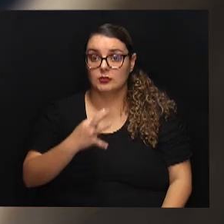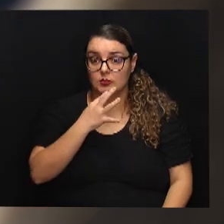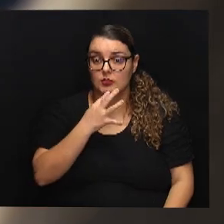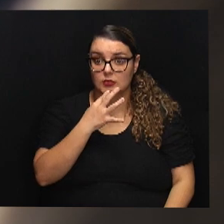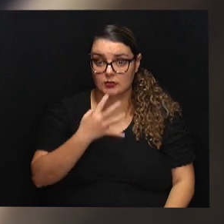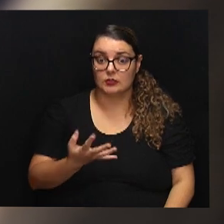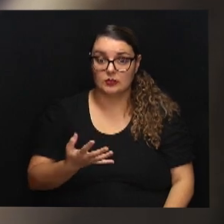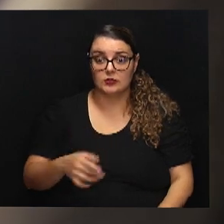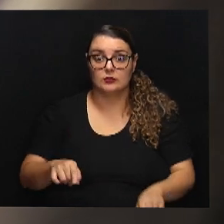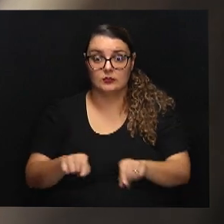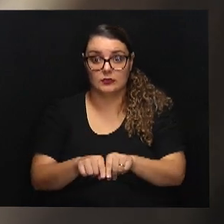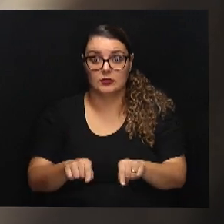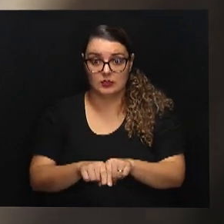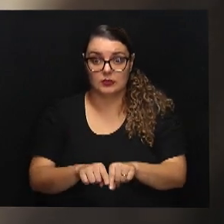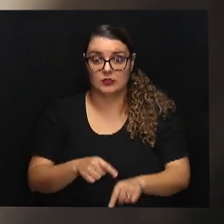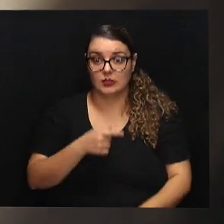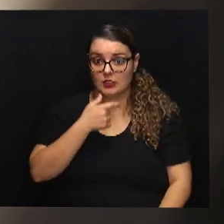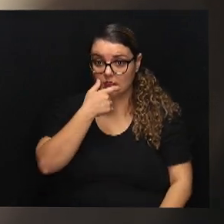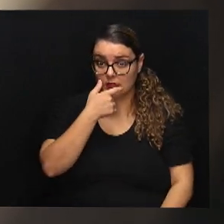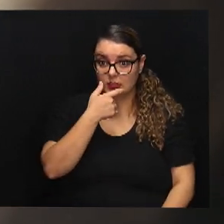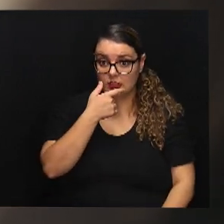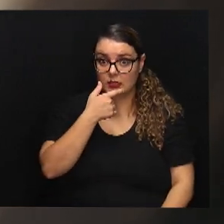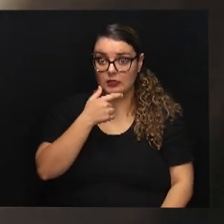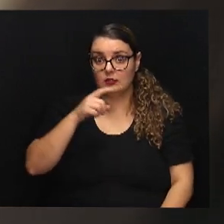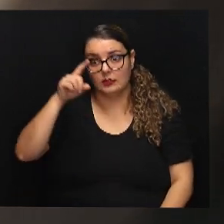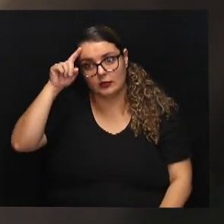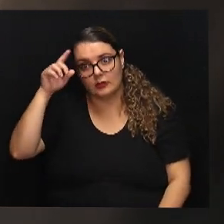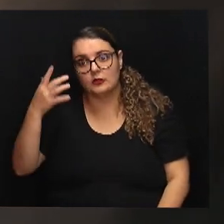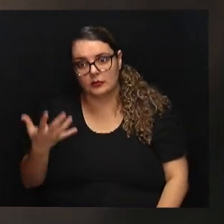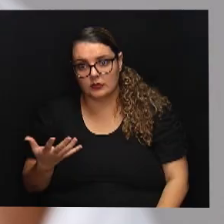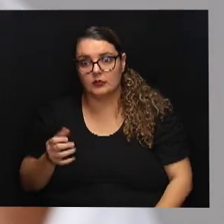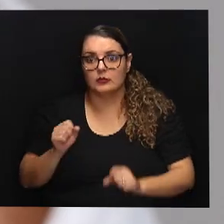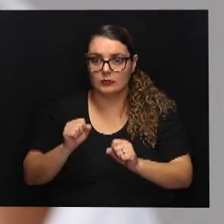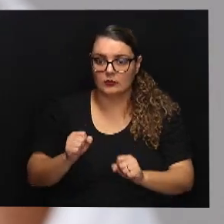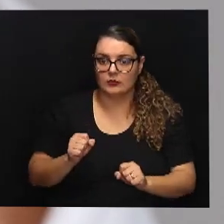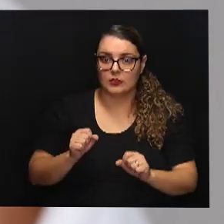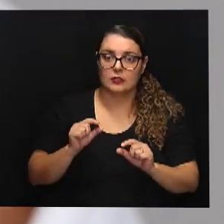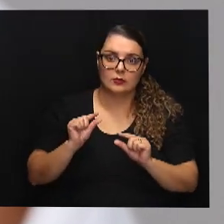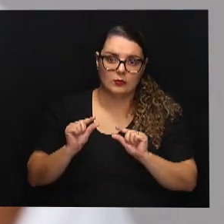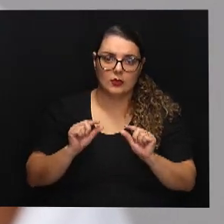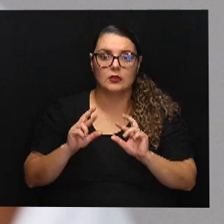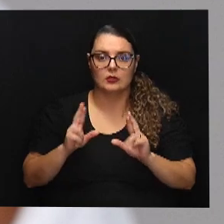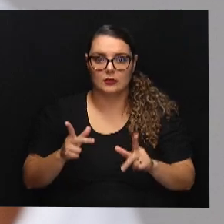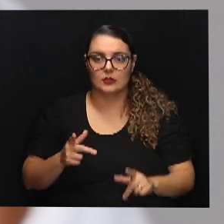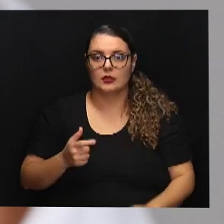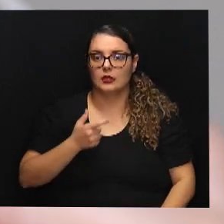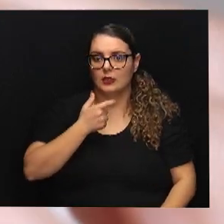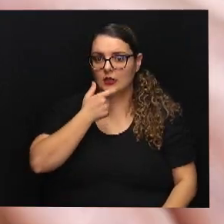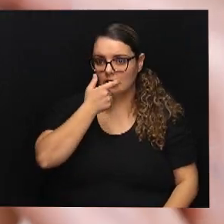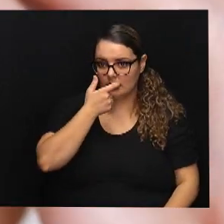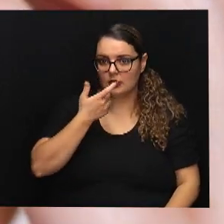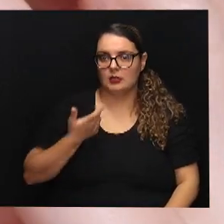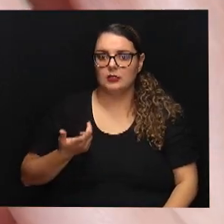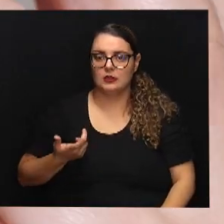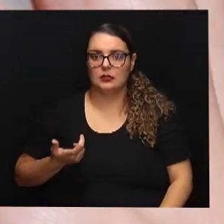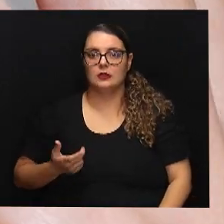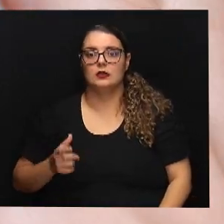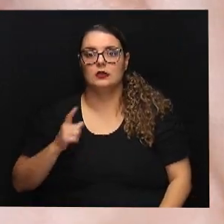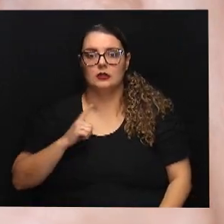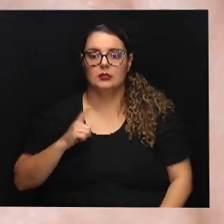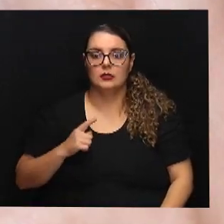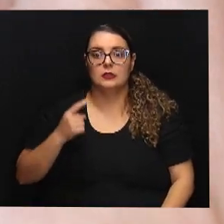pessoas conhecem, mas também existem a placa para ficar durante o dia, que pode ser um pouquinho diferente. Então,